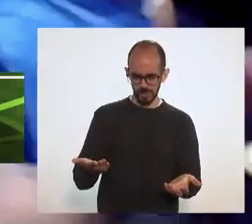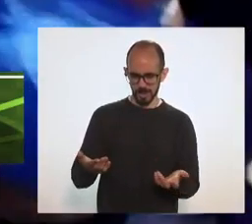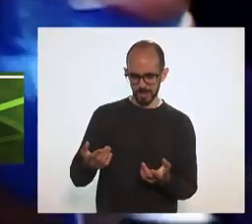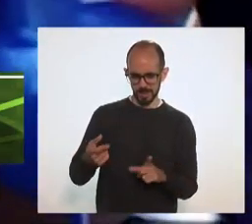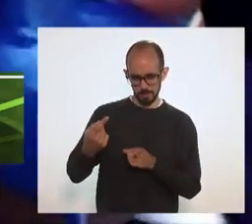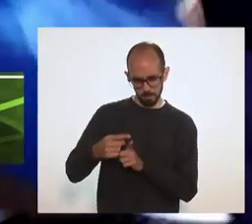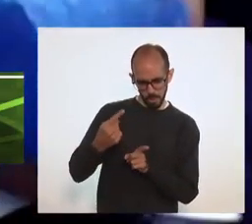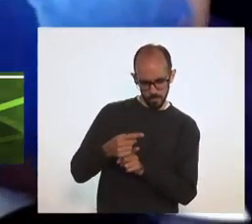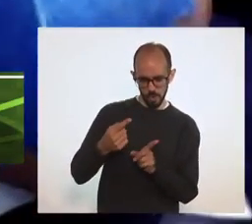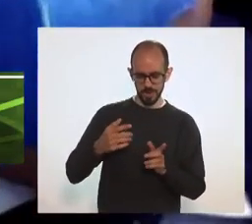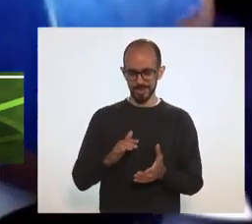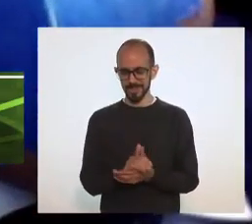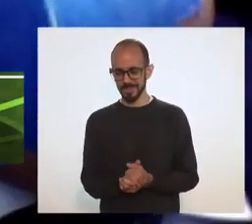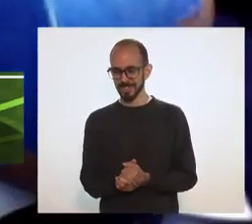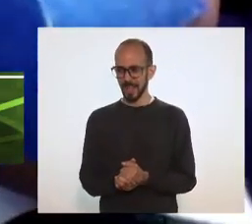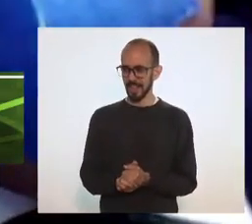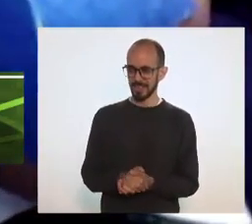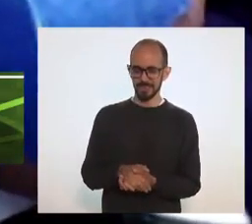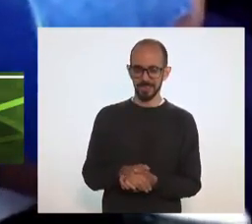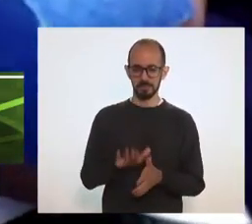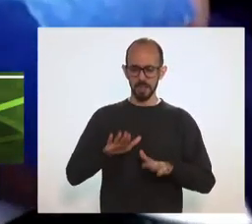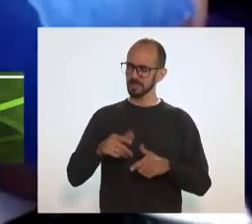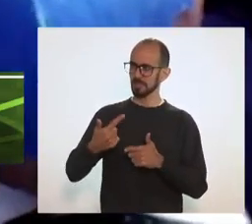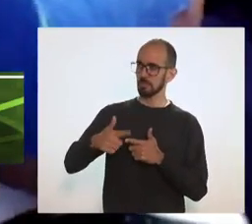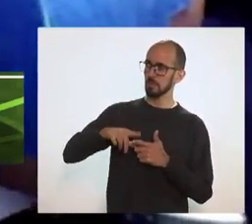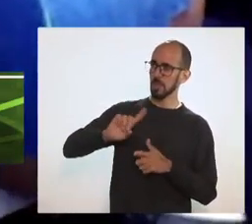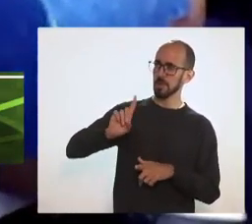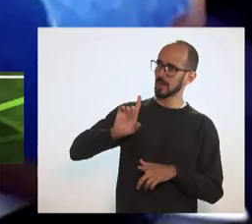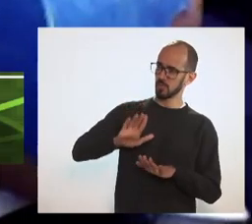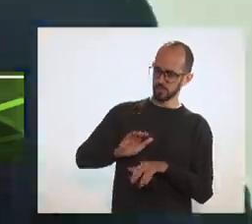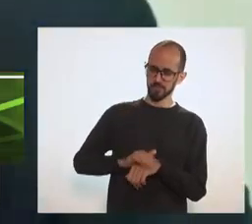do deputado Rodrigo Bacelar.